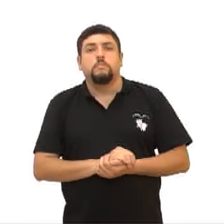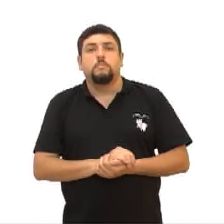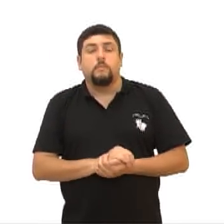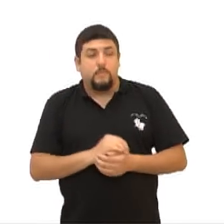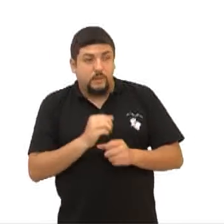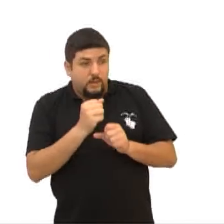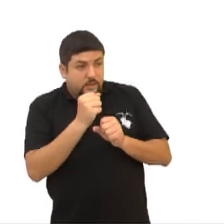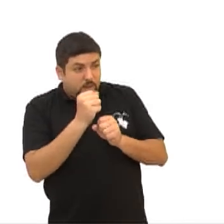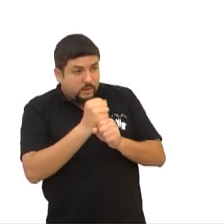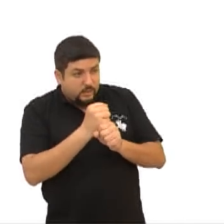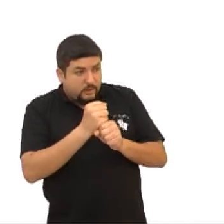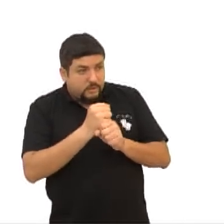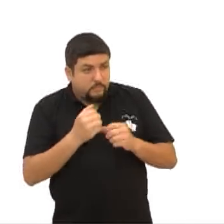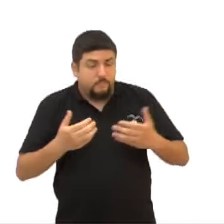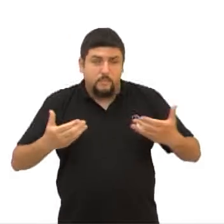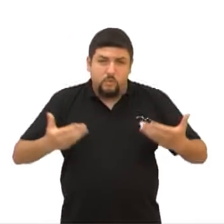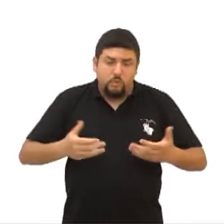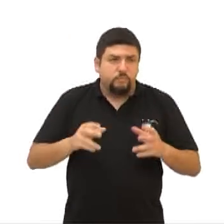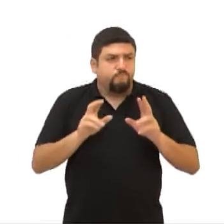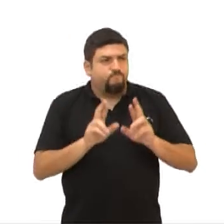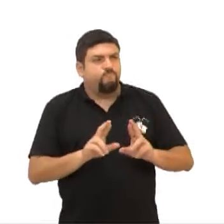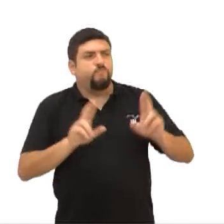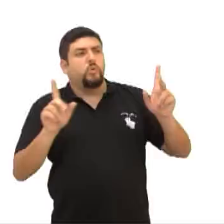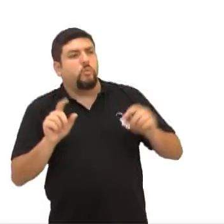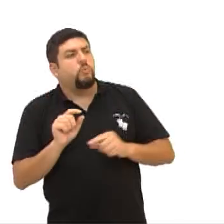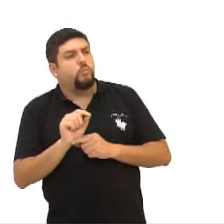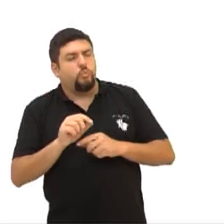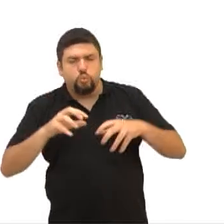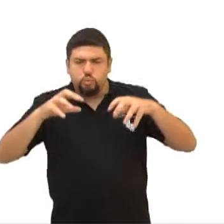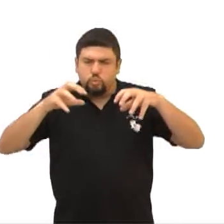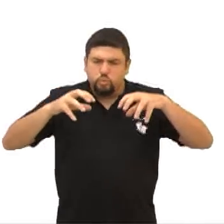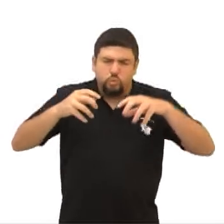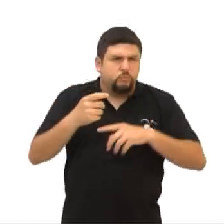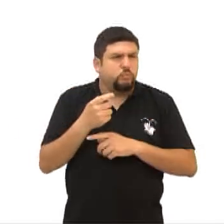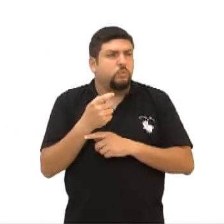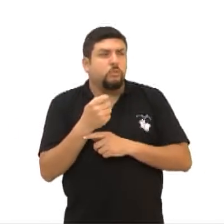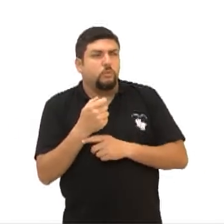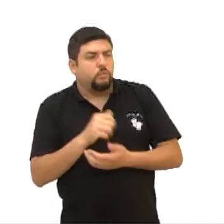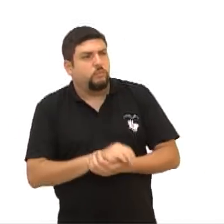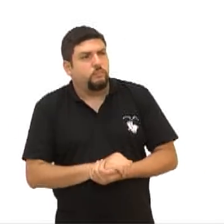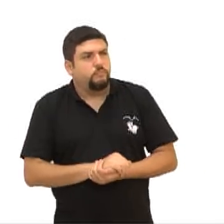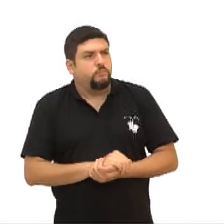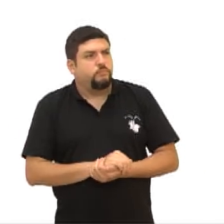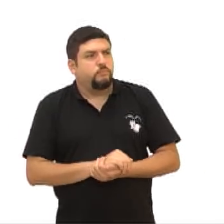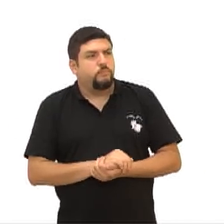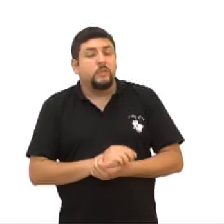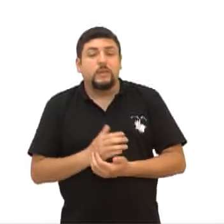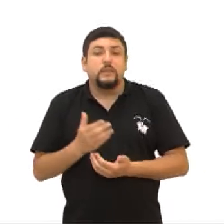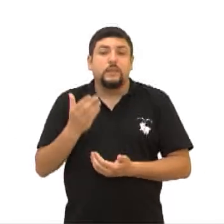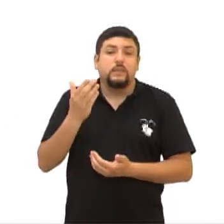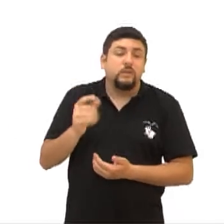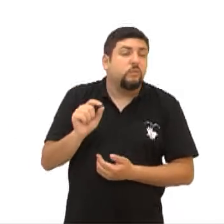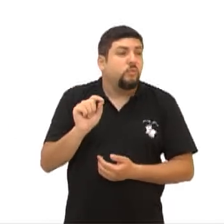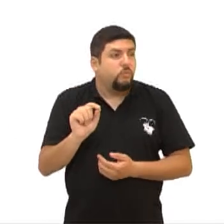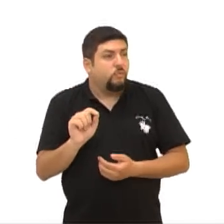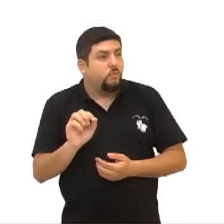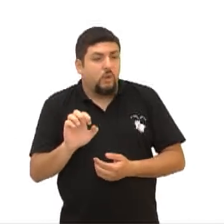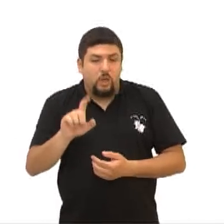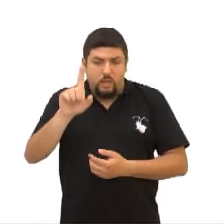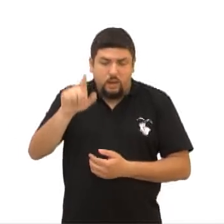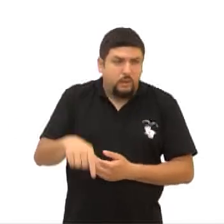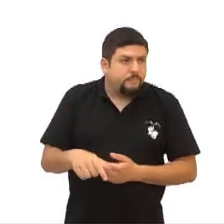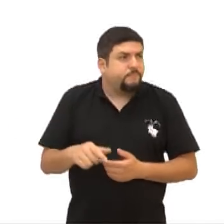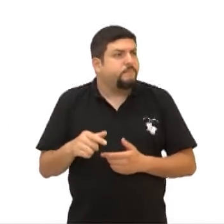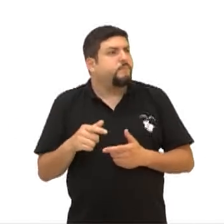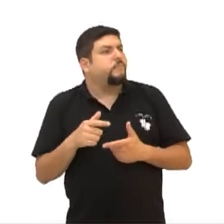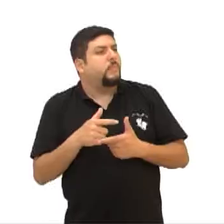vez, atípico, com baixa precipitação. Esse é um dos grandes fatores